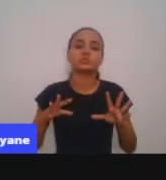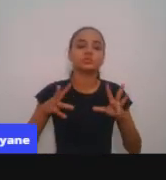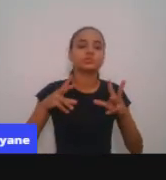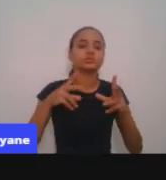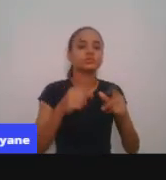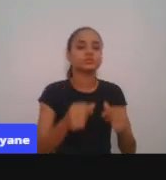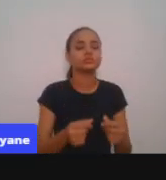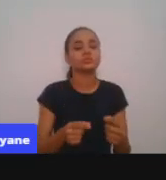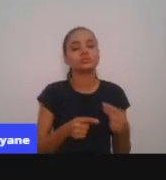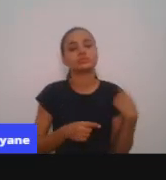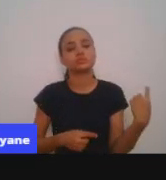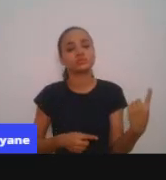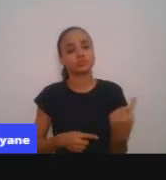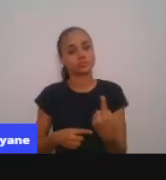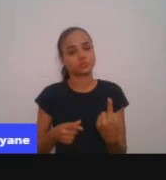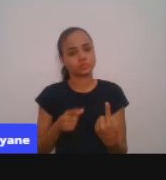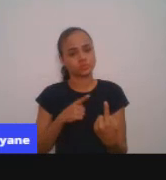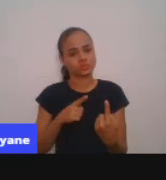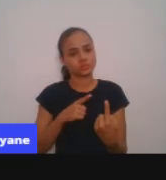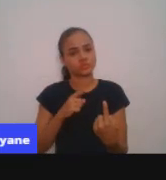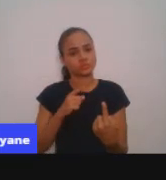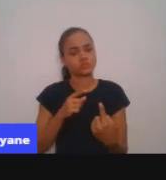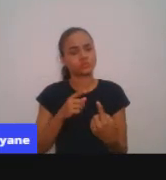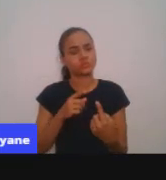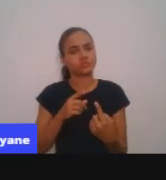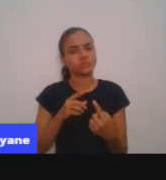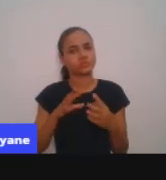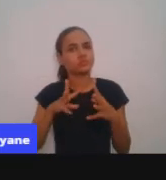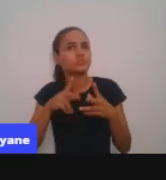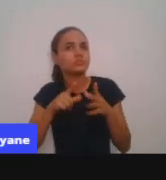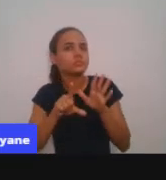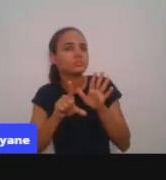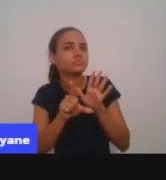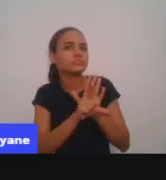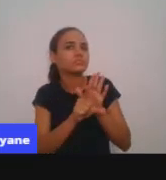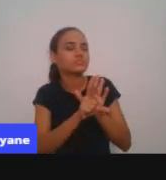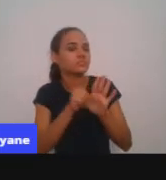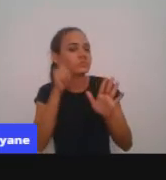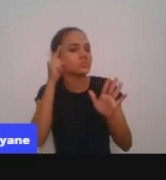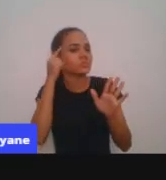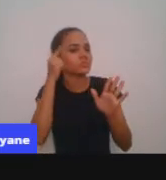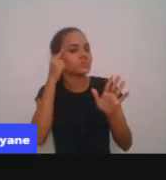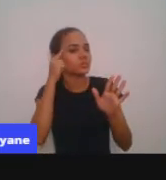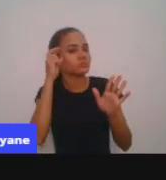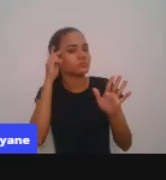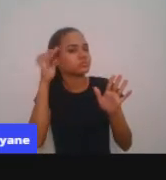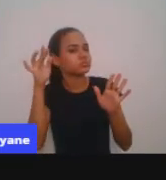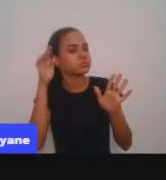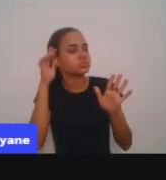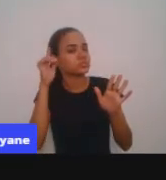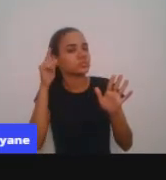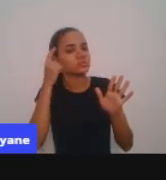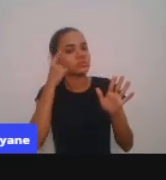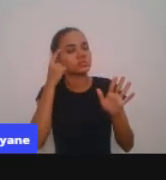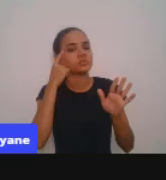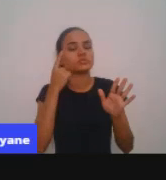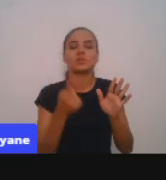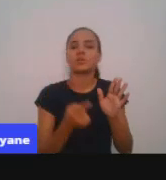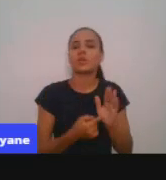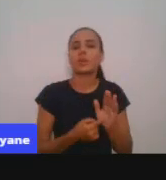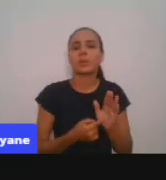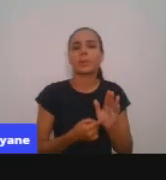como premissa para a educação infantil, tudo isso se vê em xeque, porque toda aquela